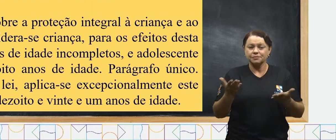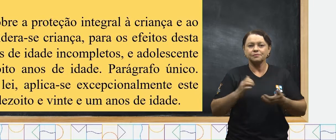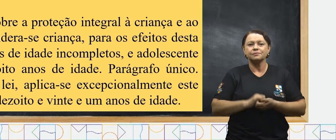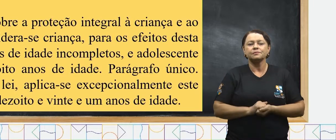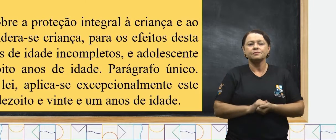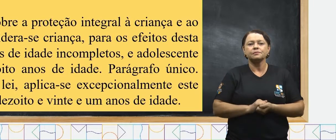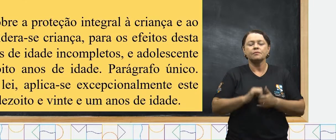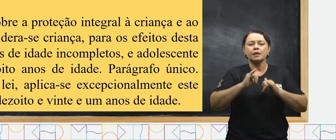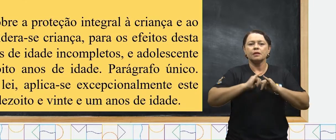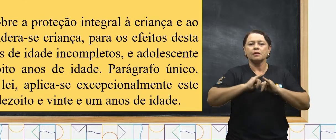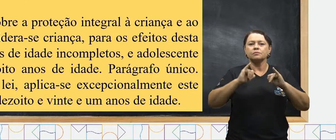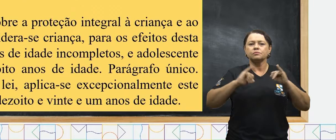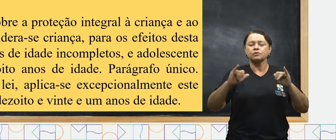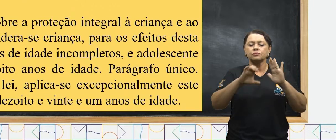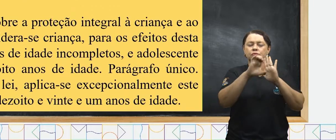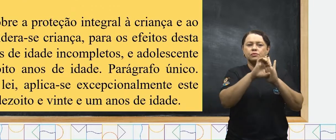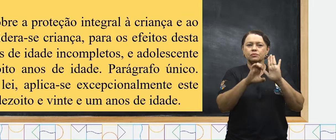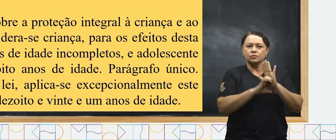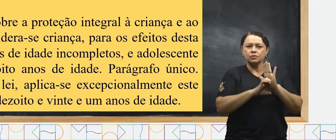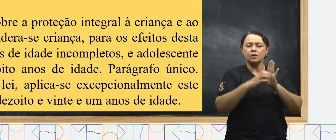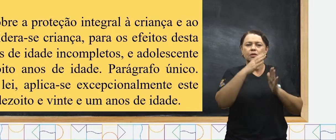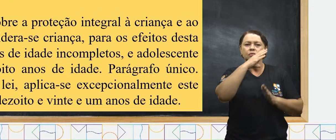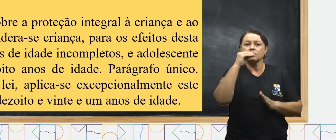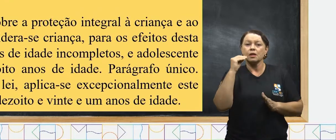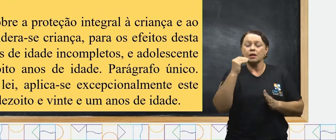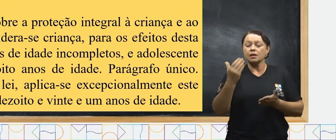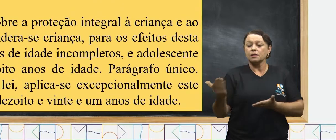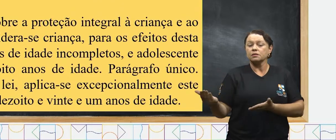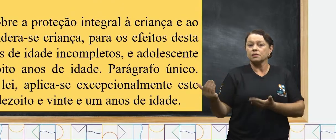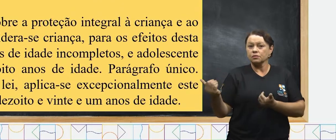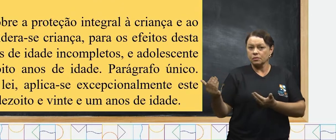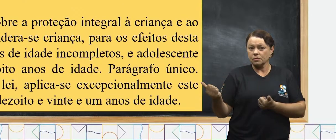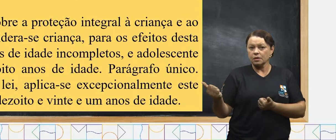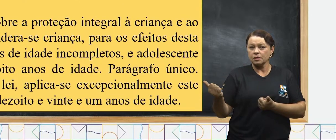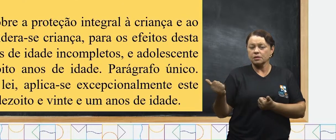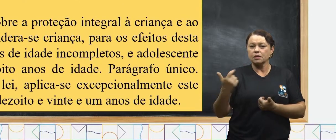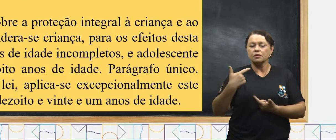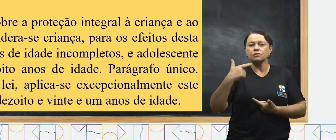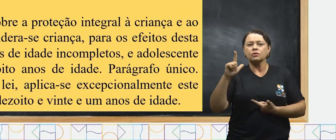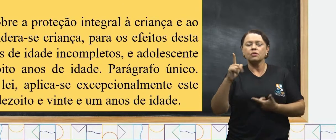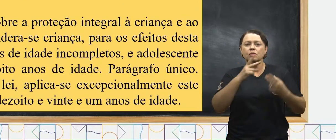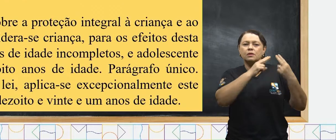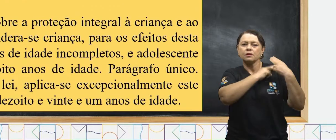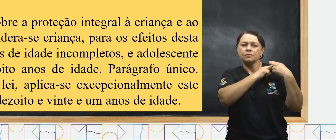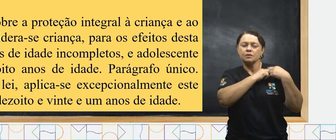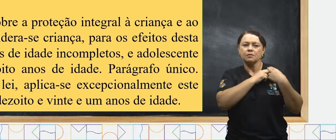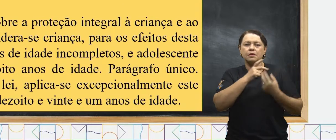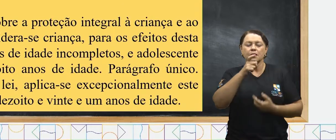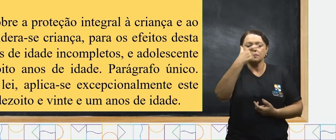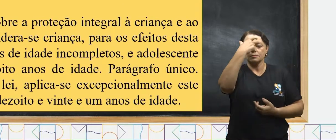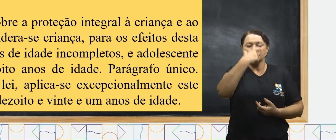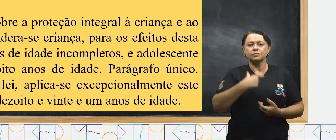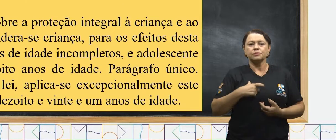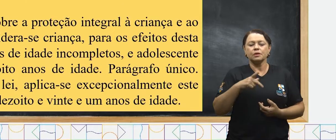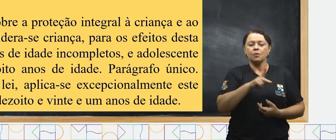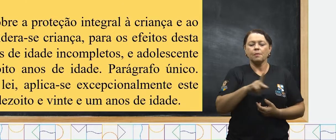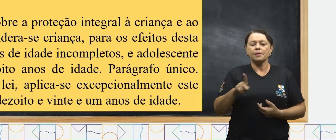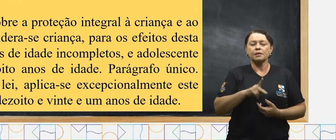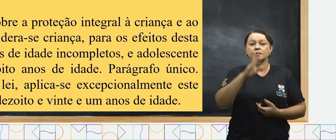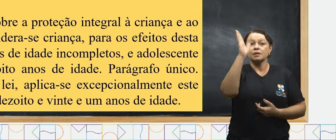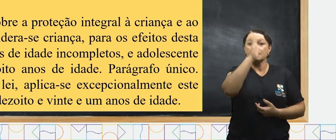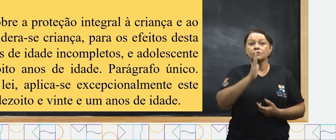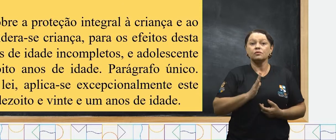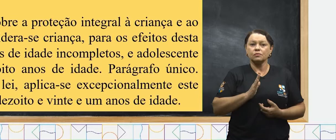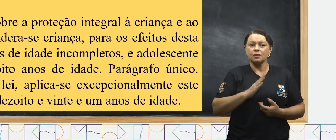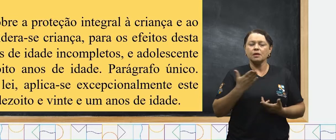sobre o Estatuto da Criança e do Adolescente e dá outras providências. O Presidente da República.